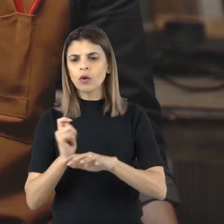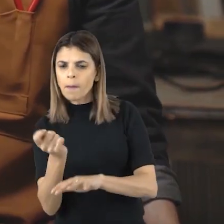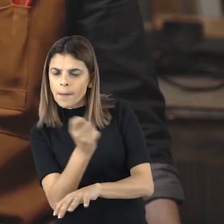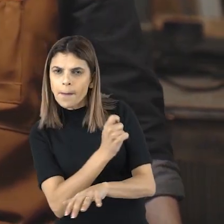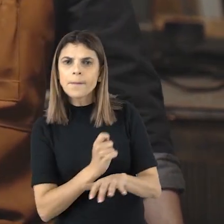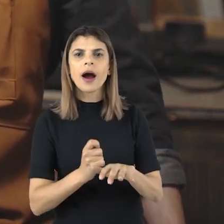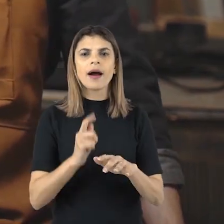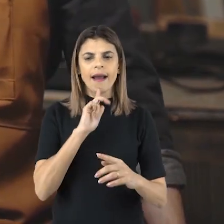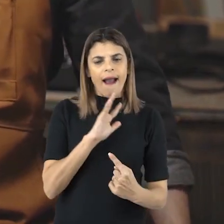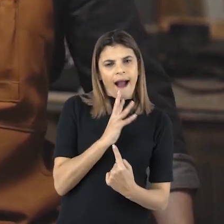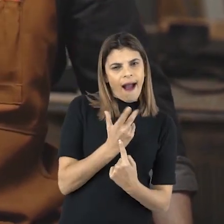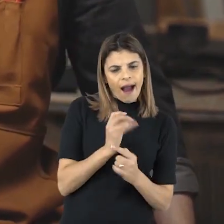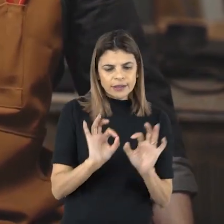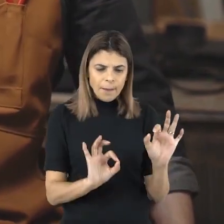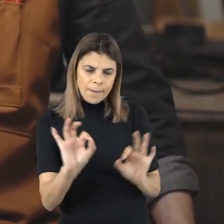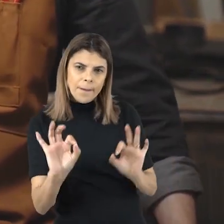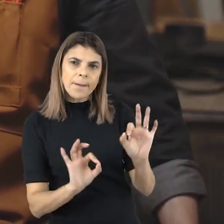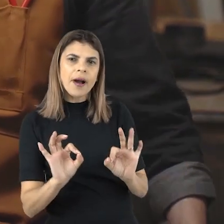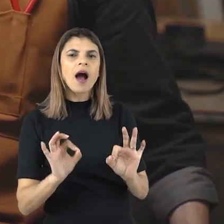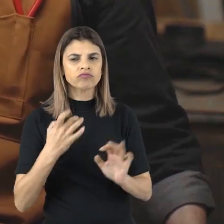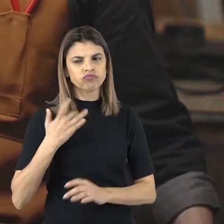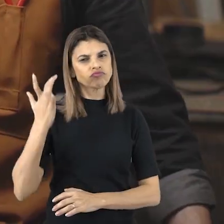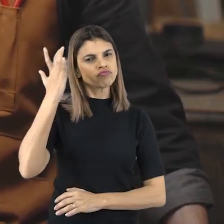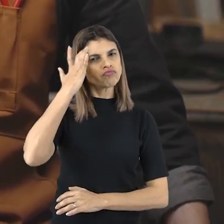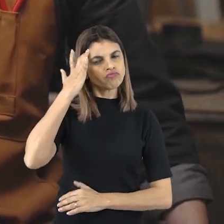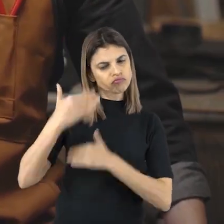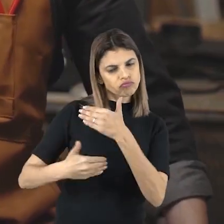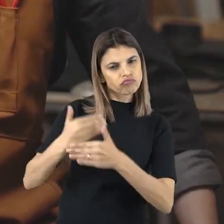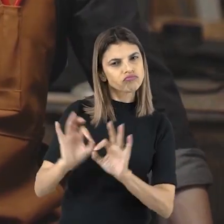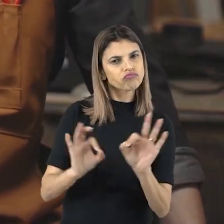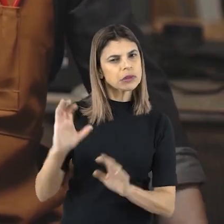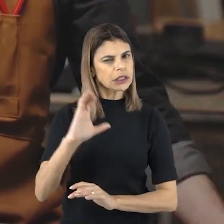na construção, tanto no lado artístico e também no científico.